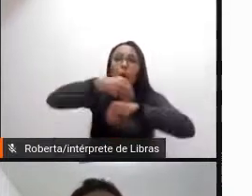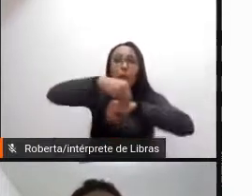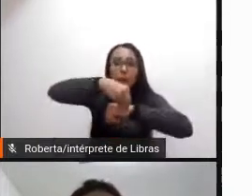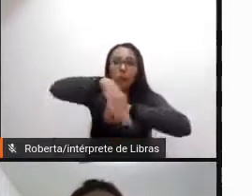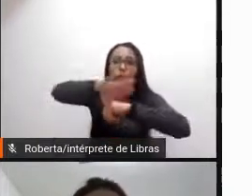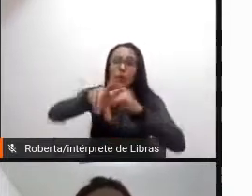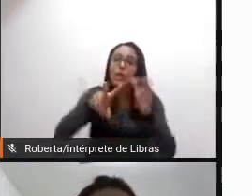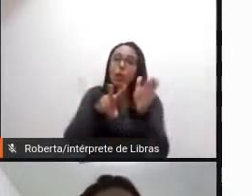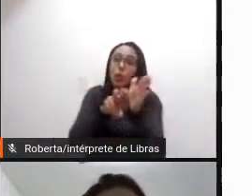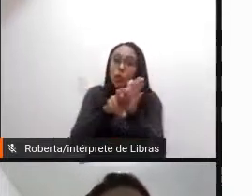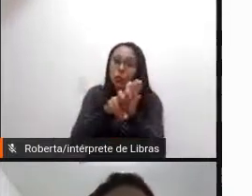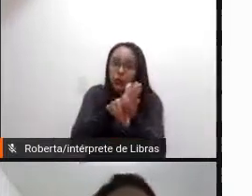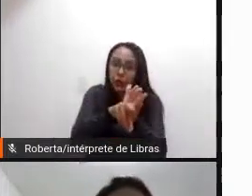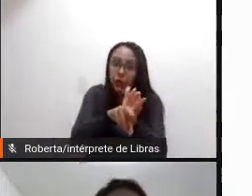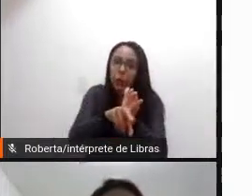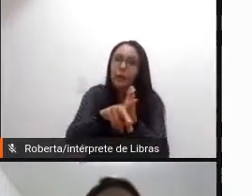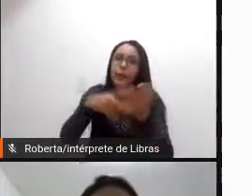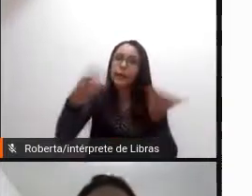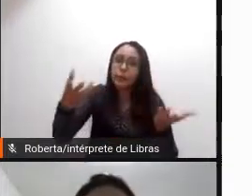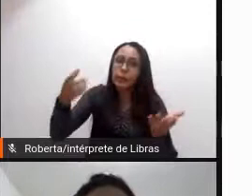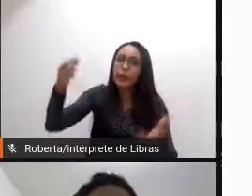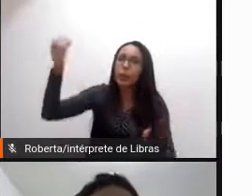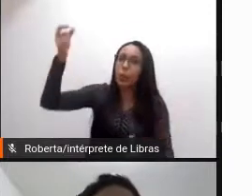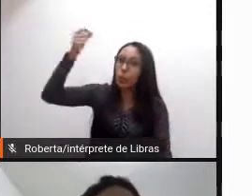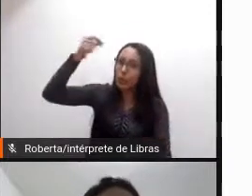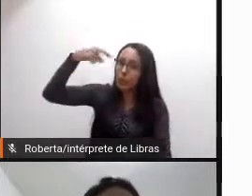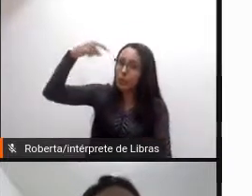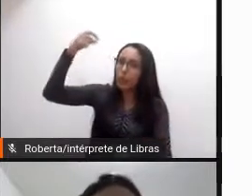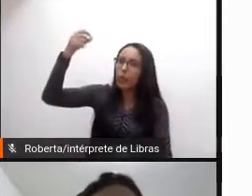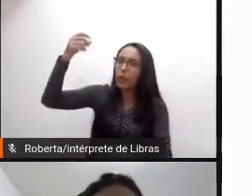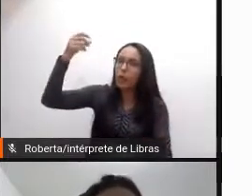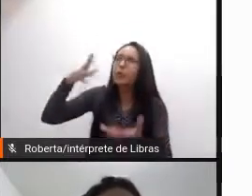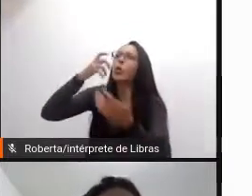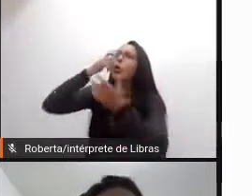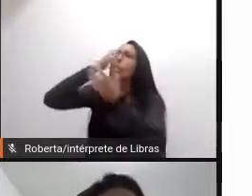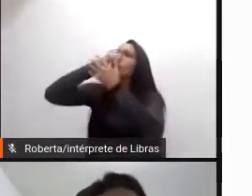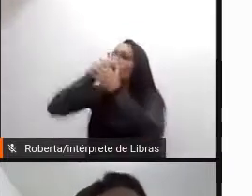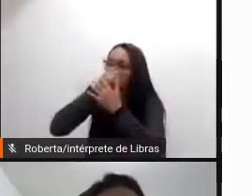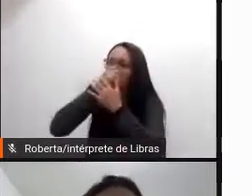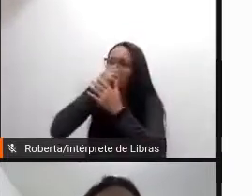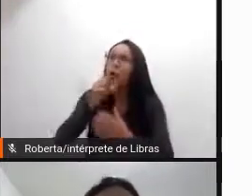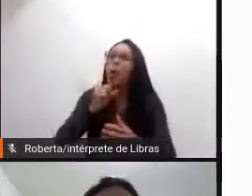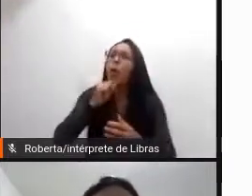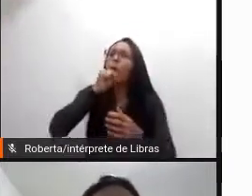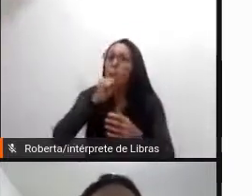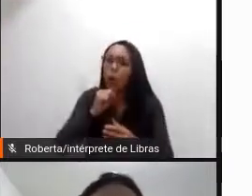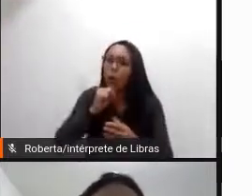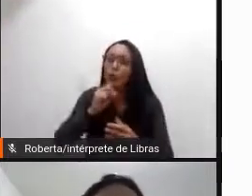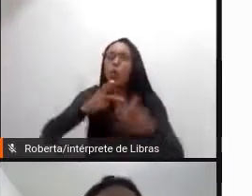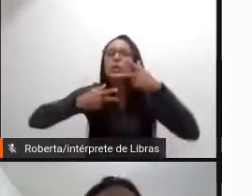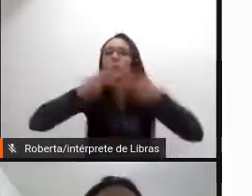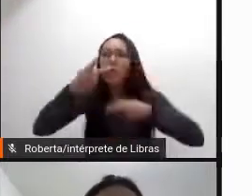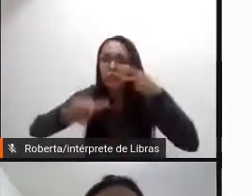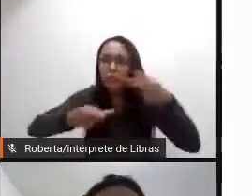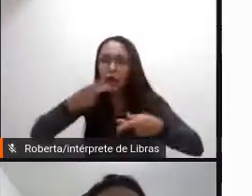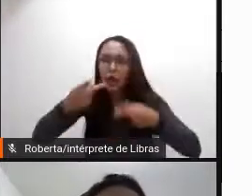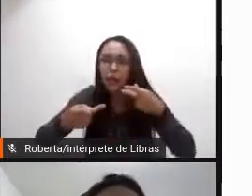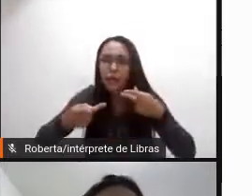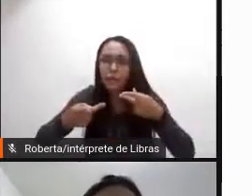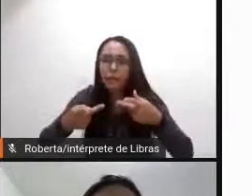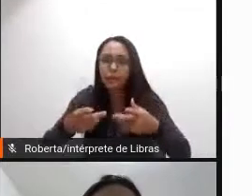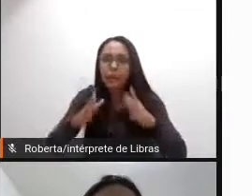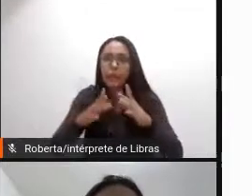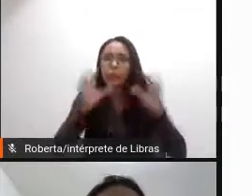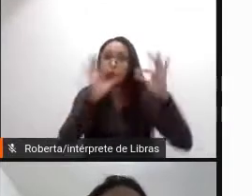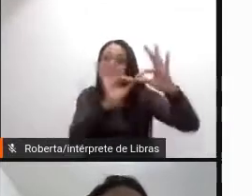vírus por meio das gotículas, nessa forma do espirro, da tosse e da fala. Se você tiver numa